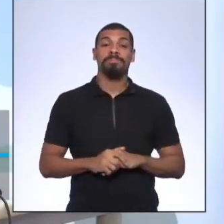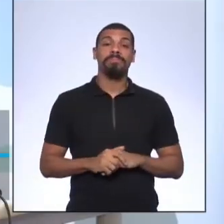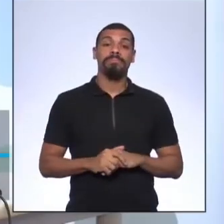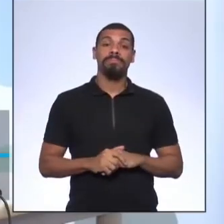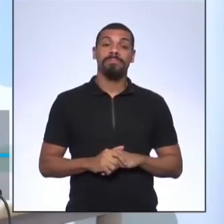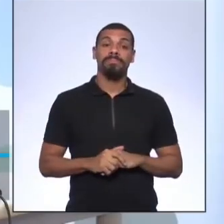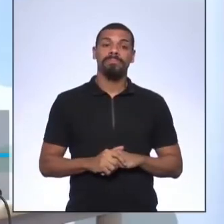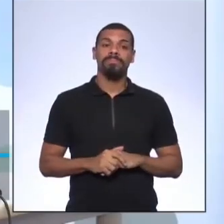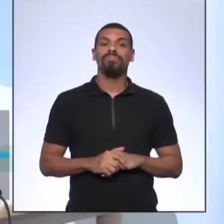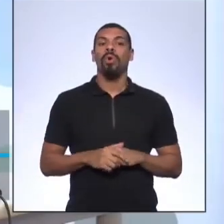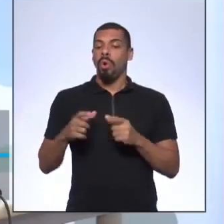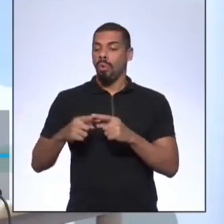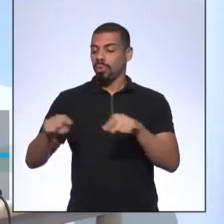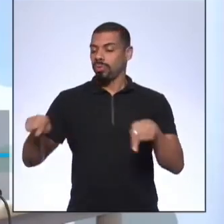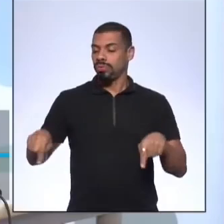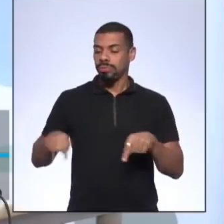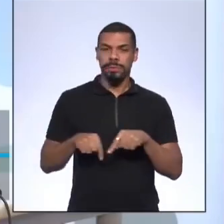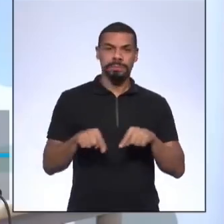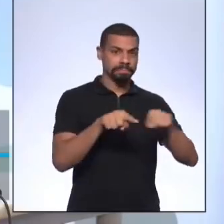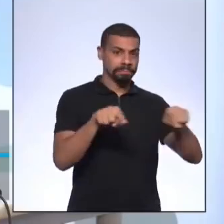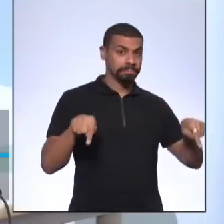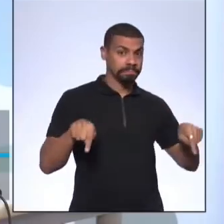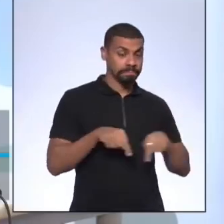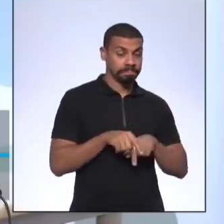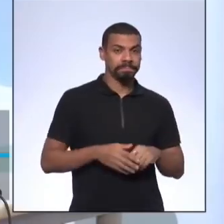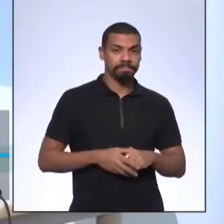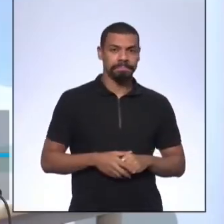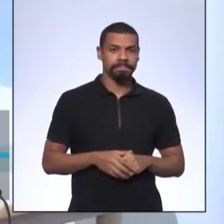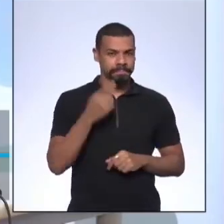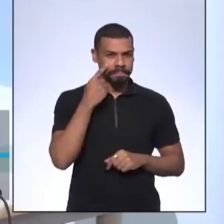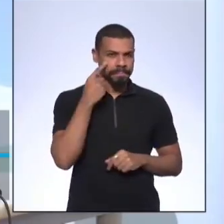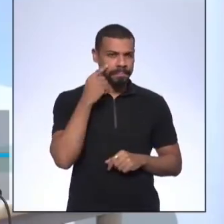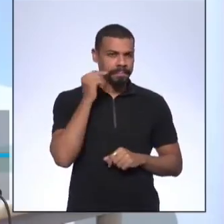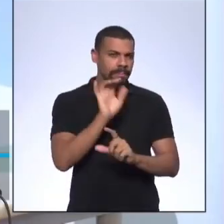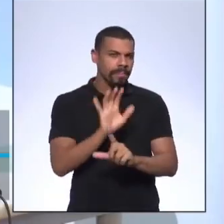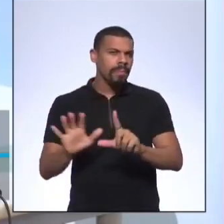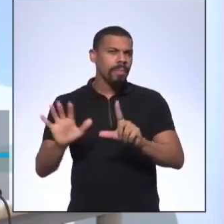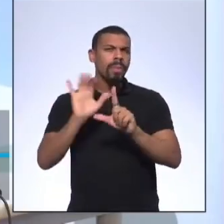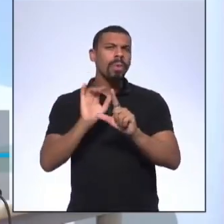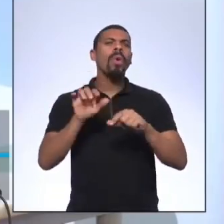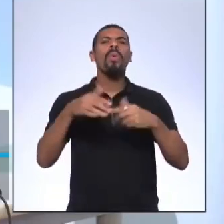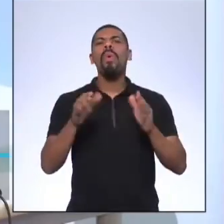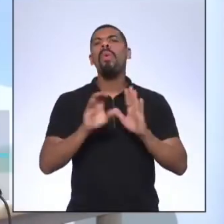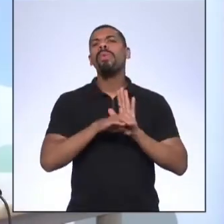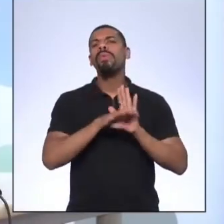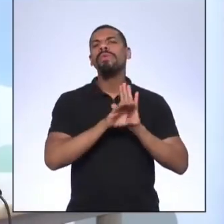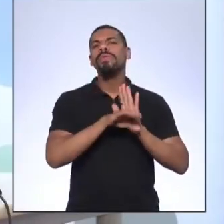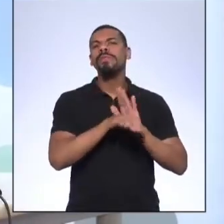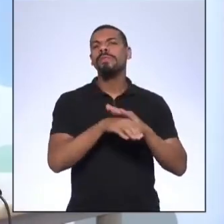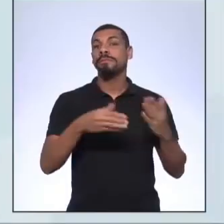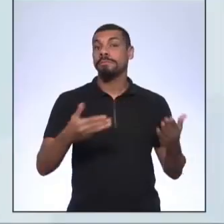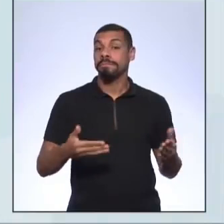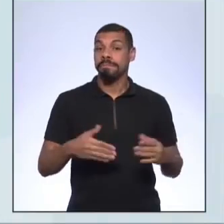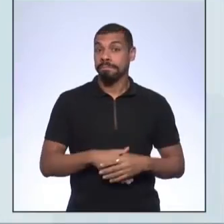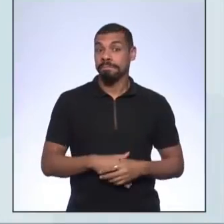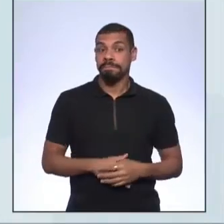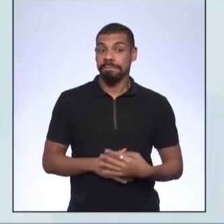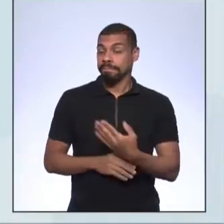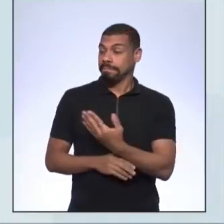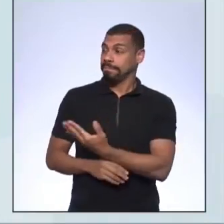aspas, novos territórios, tá? Então vamos colocar na tela para vocês que contexto é esse. Então olha